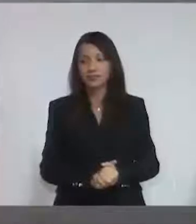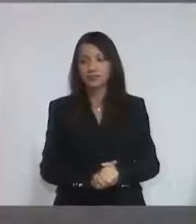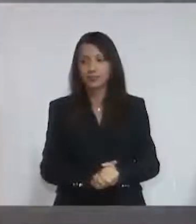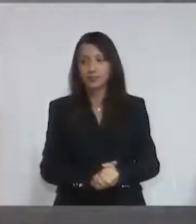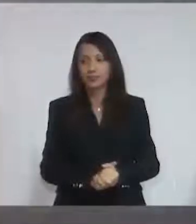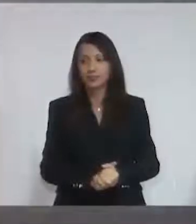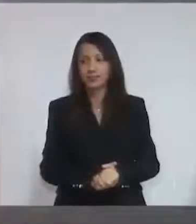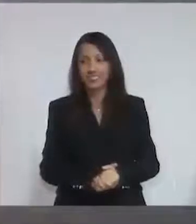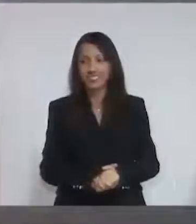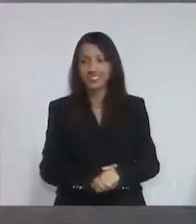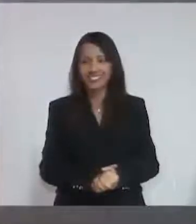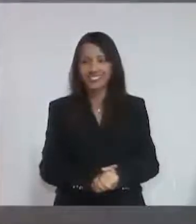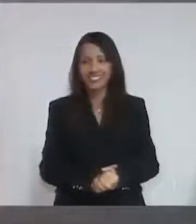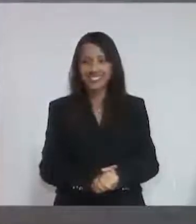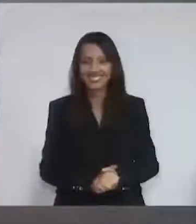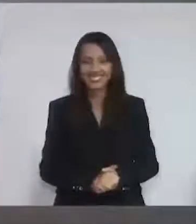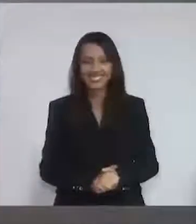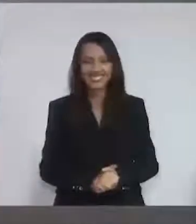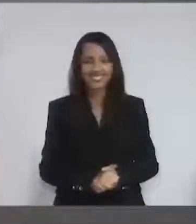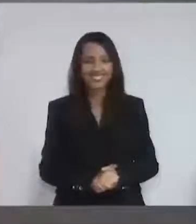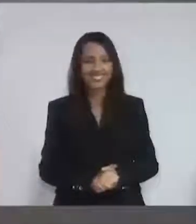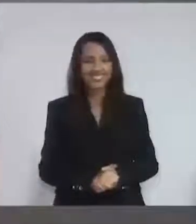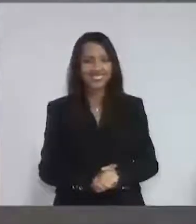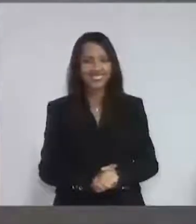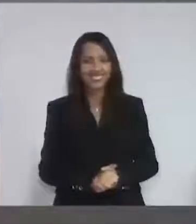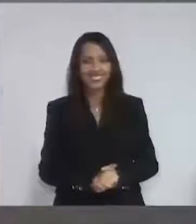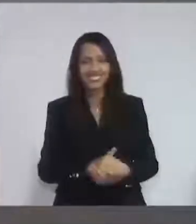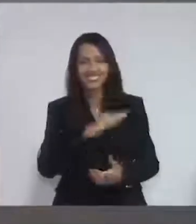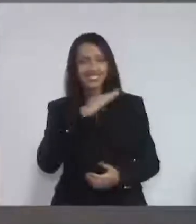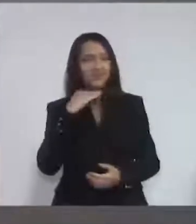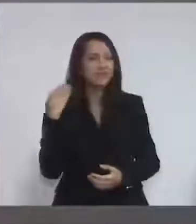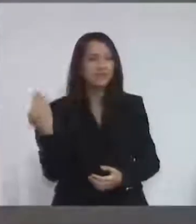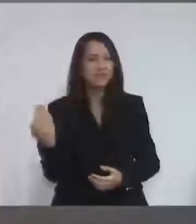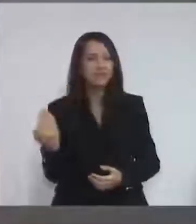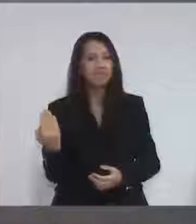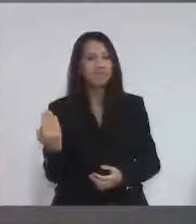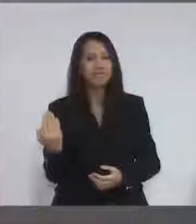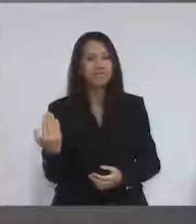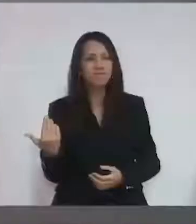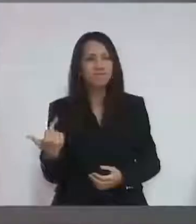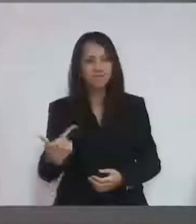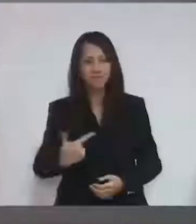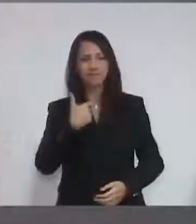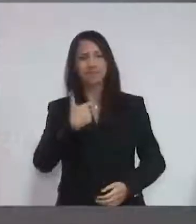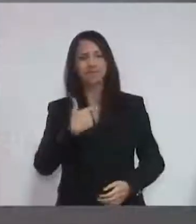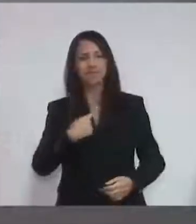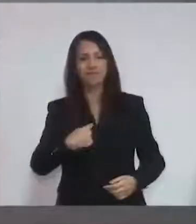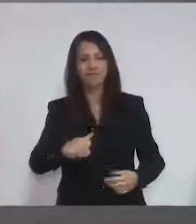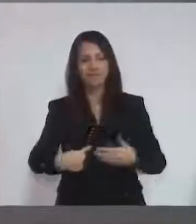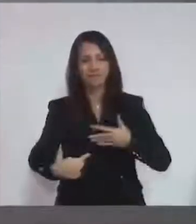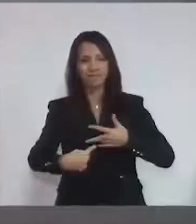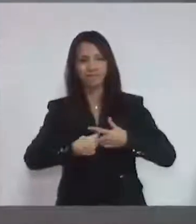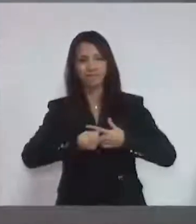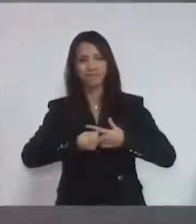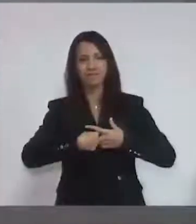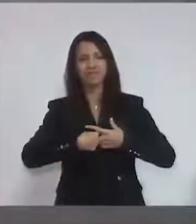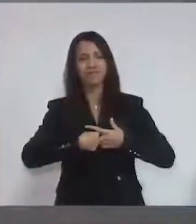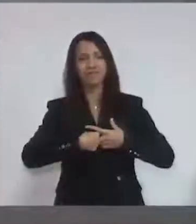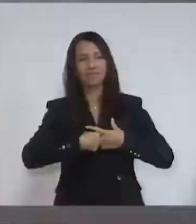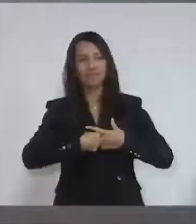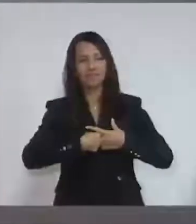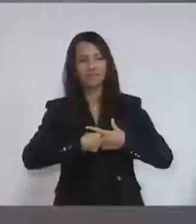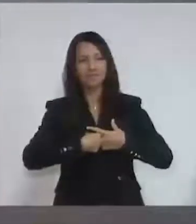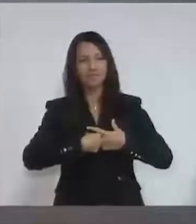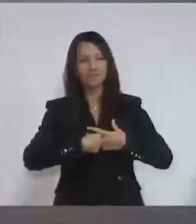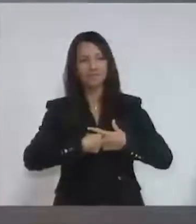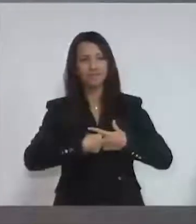Deixando as pessoas com... pode morrer, pode tomar um tiro e o colete está vencido. Isso